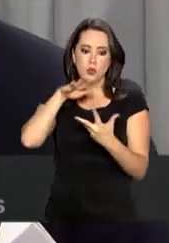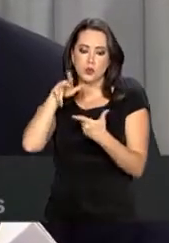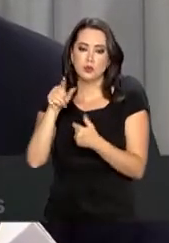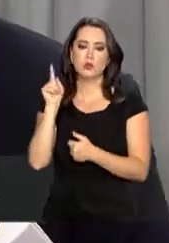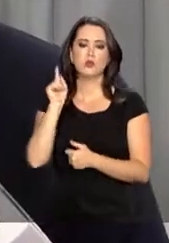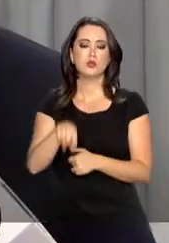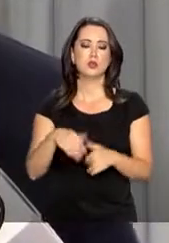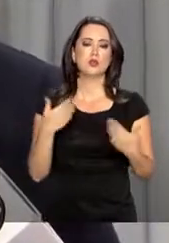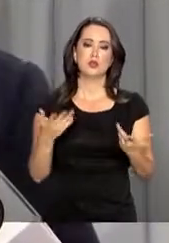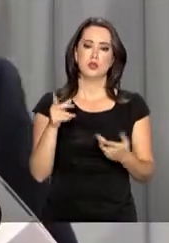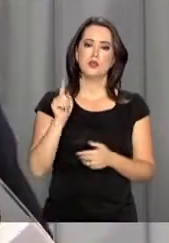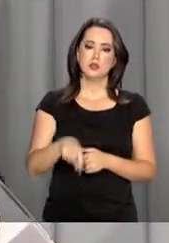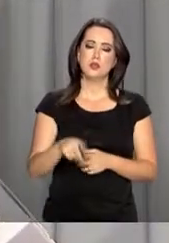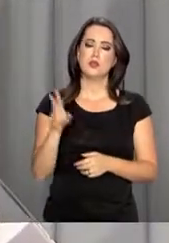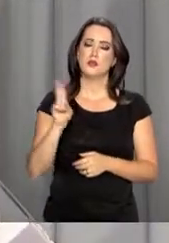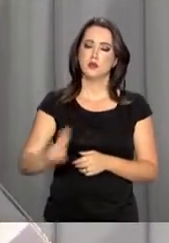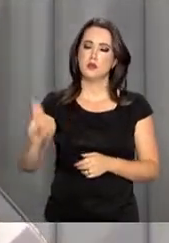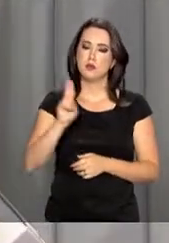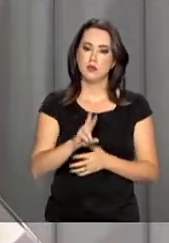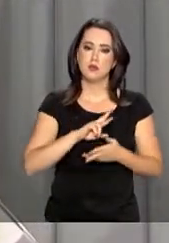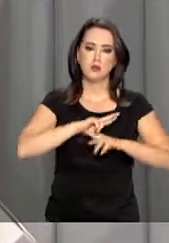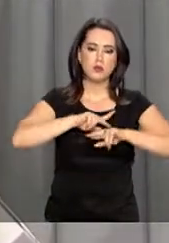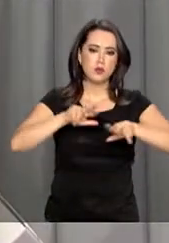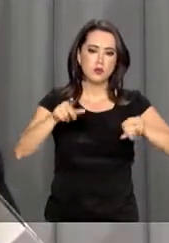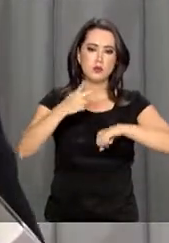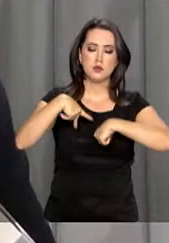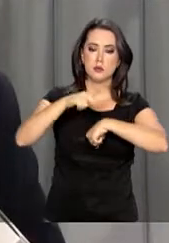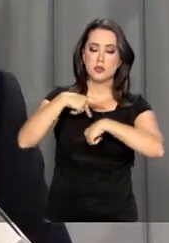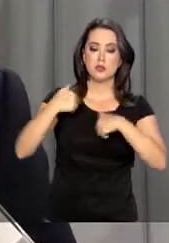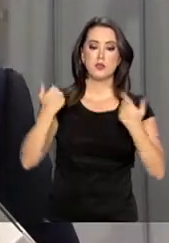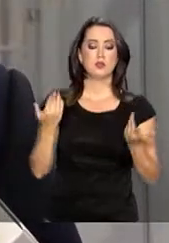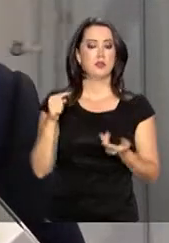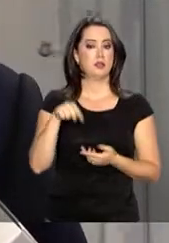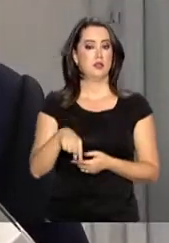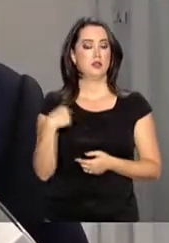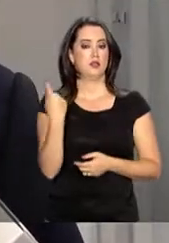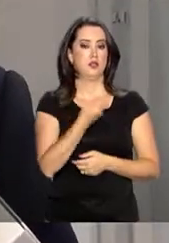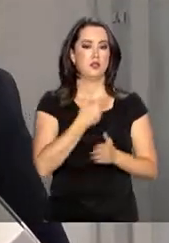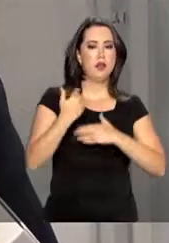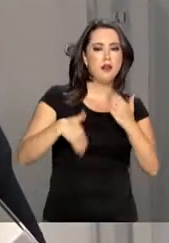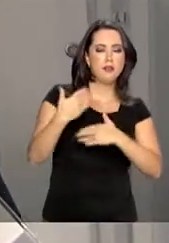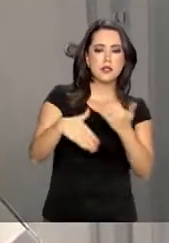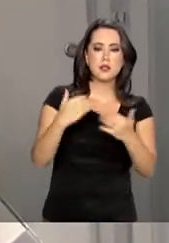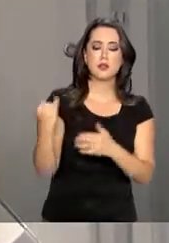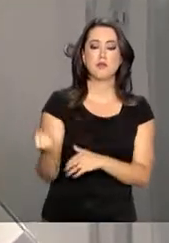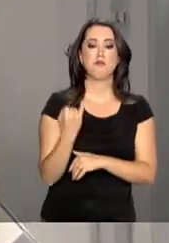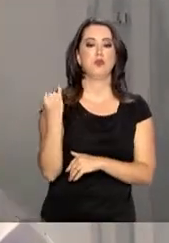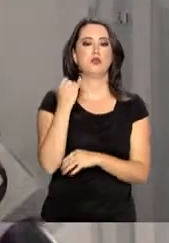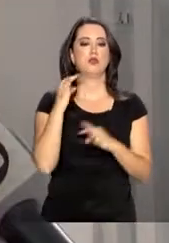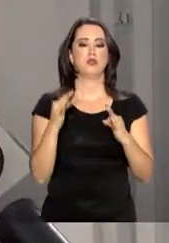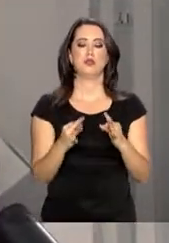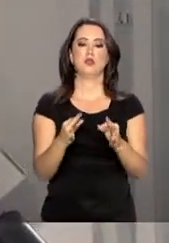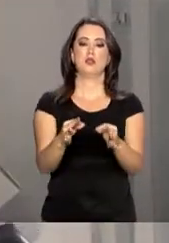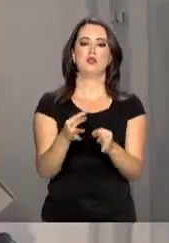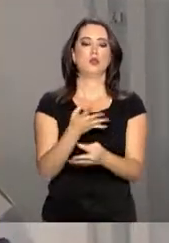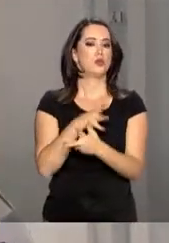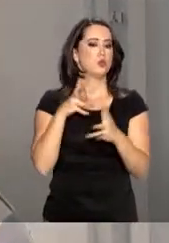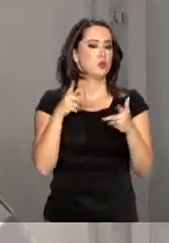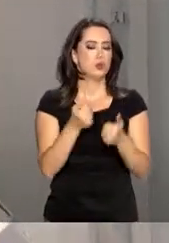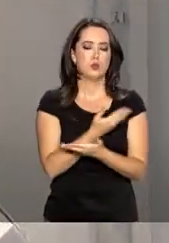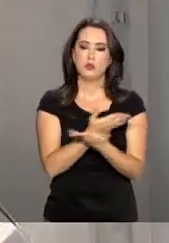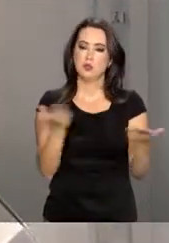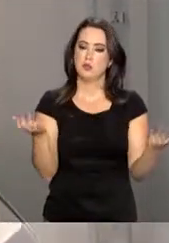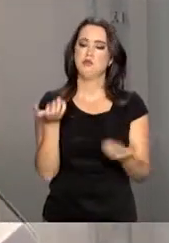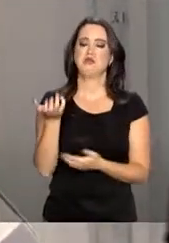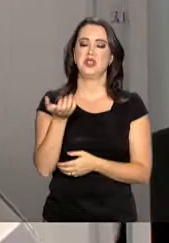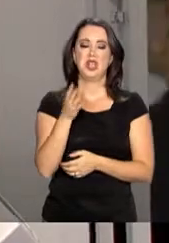ele será utilizado por diversos países. Aqui nós vamos ter avanços notáveis em todos os campos que vocês possam